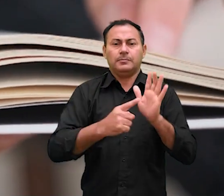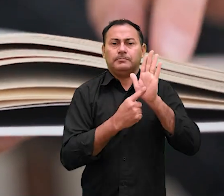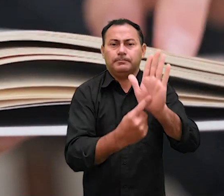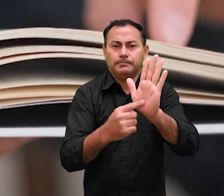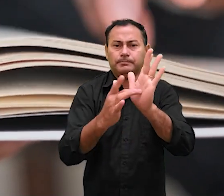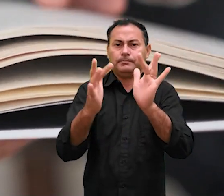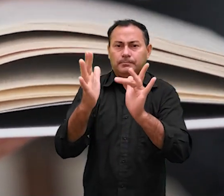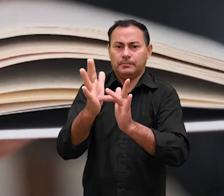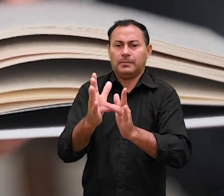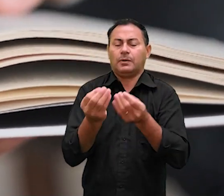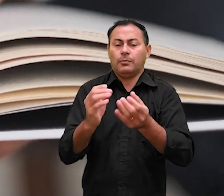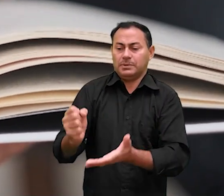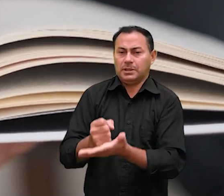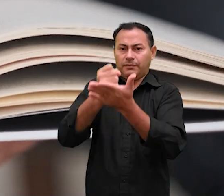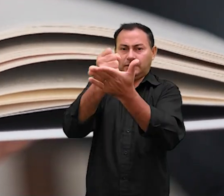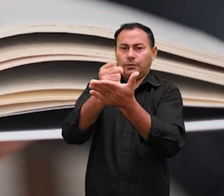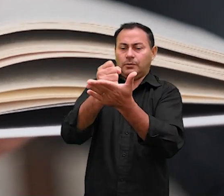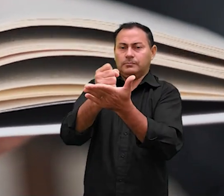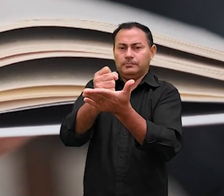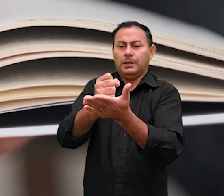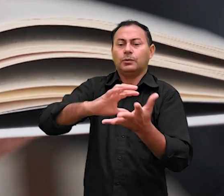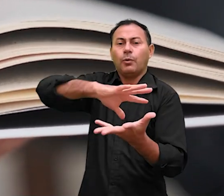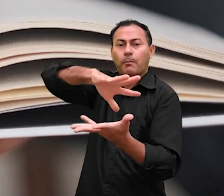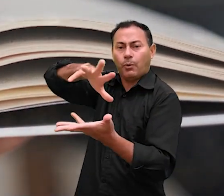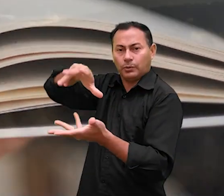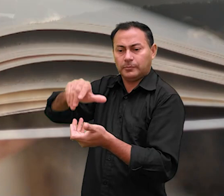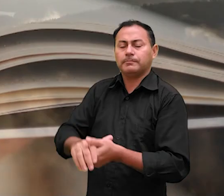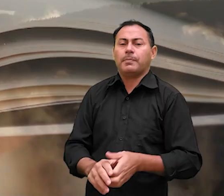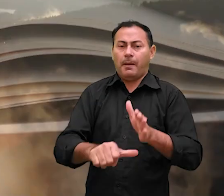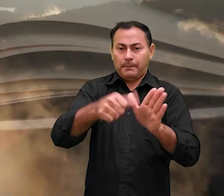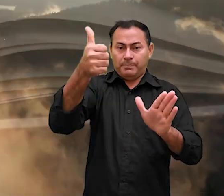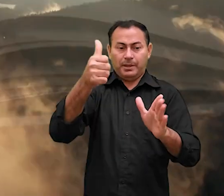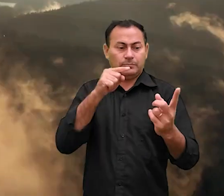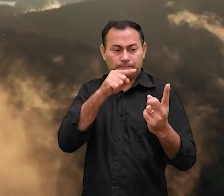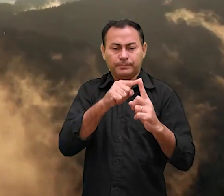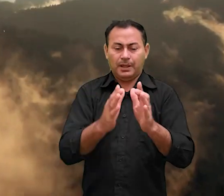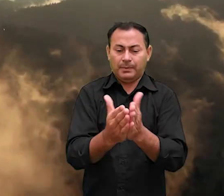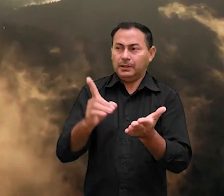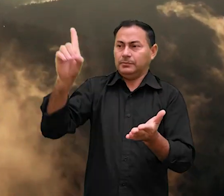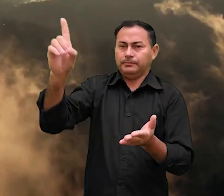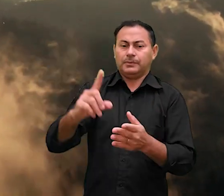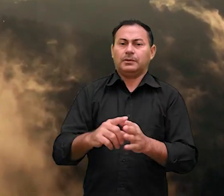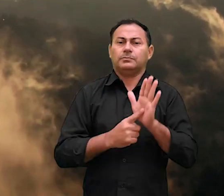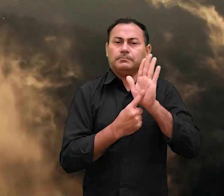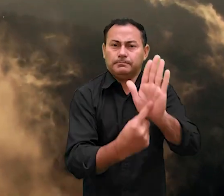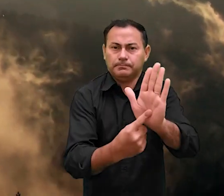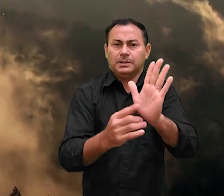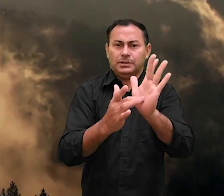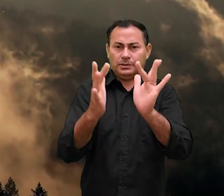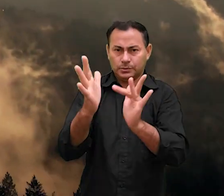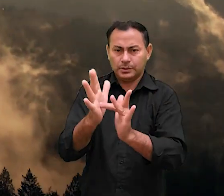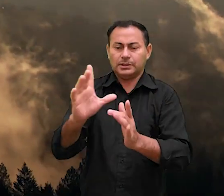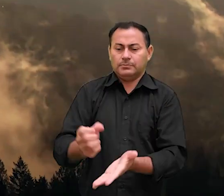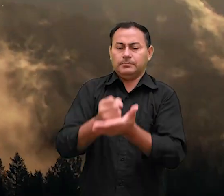é apresentar Jesus Cristo como o Salvador e Redentor do mundo. Esse é o primeiro propósito da Bíblia, para nos apresentar